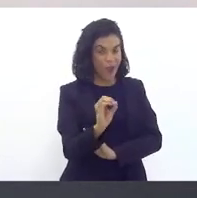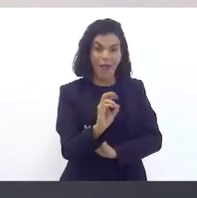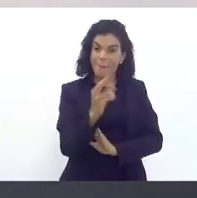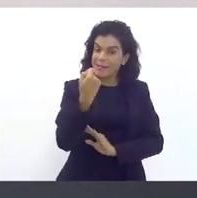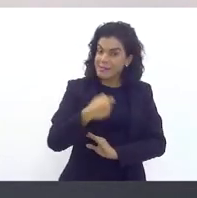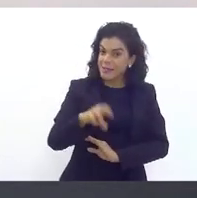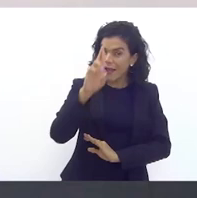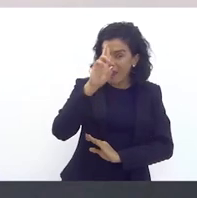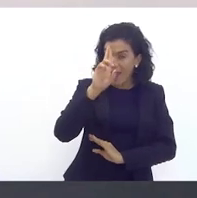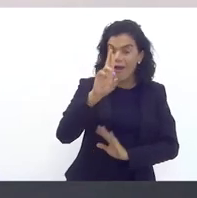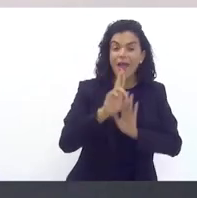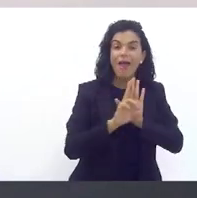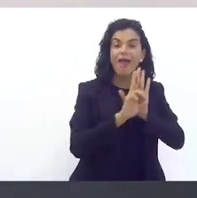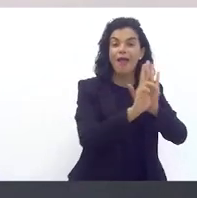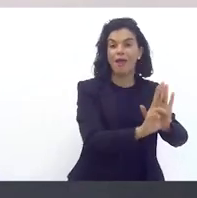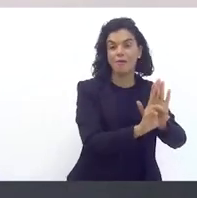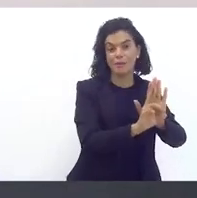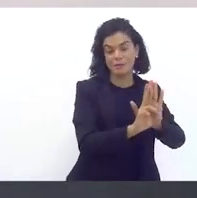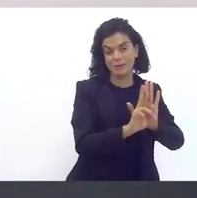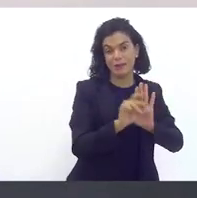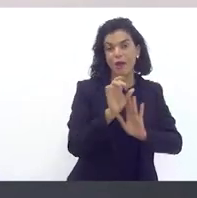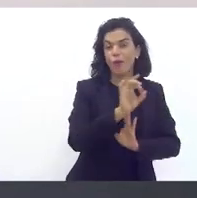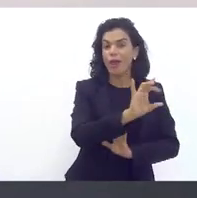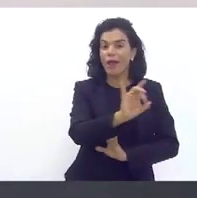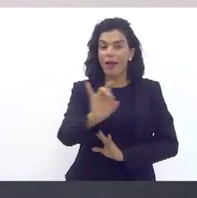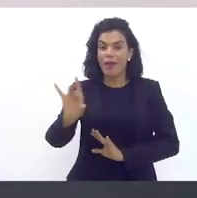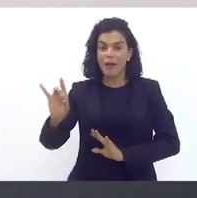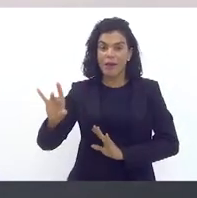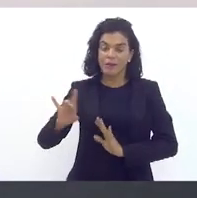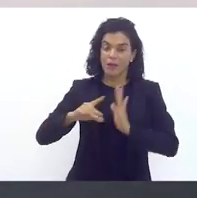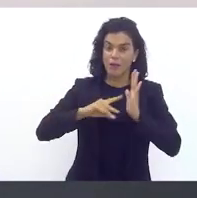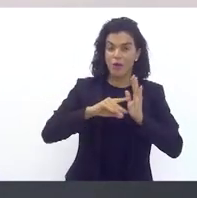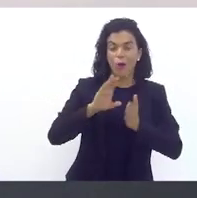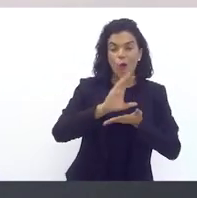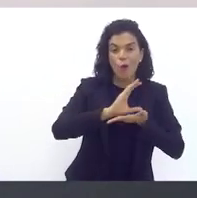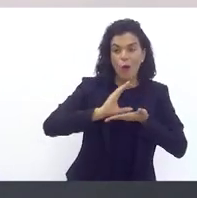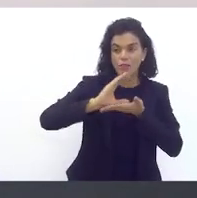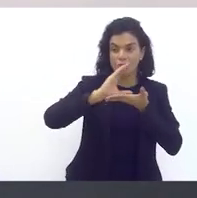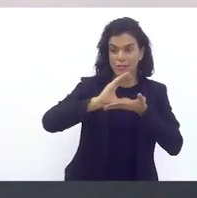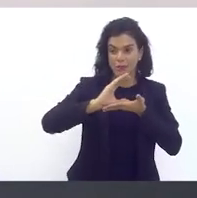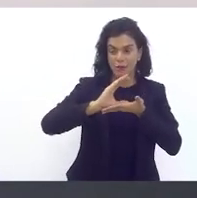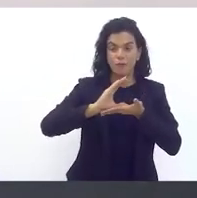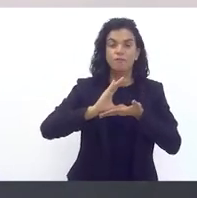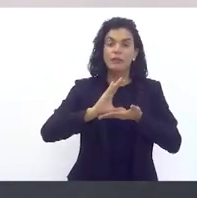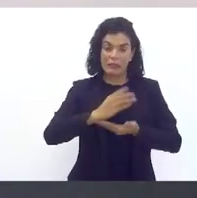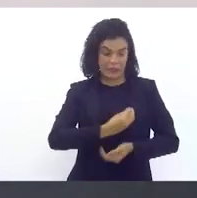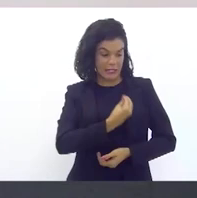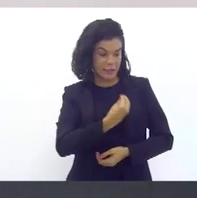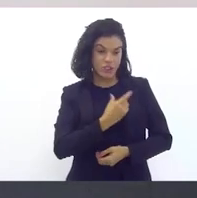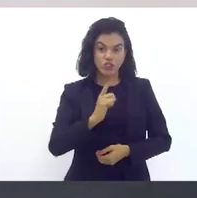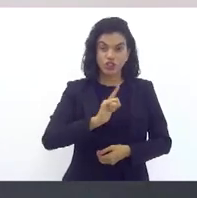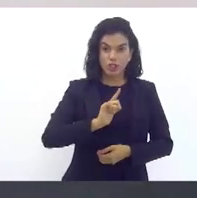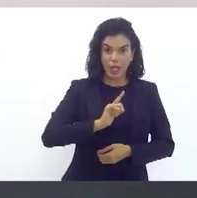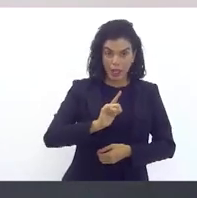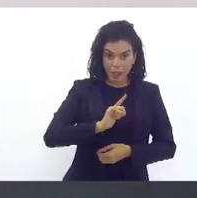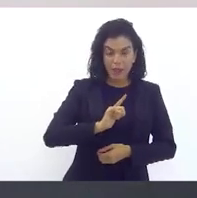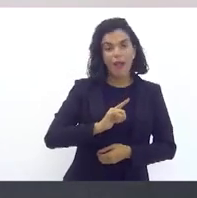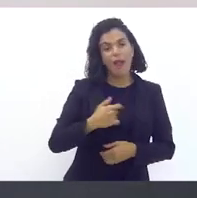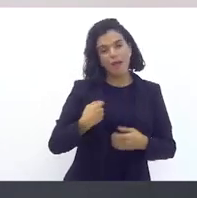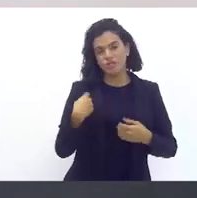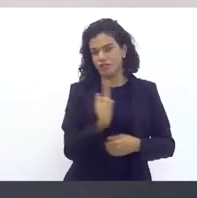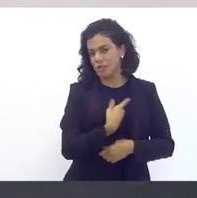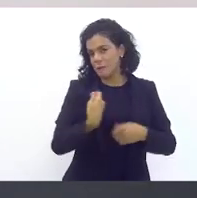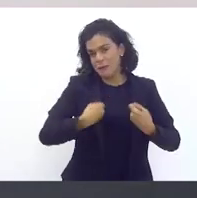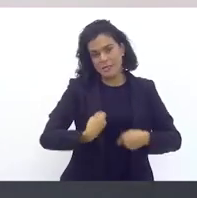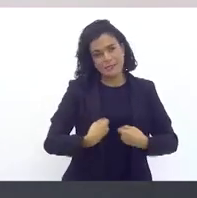conselhos. Isso não se pode tolerar. Né? Se o conselho existe, tem a previsão, a gente está